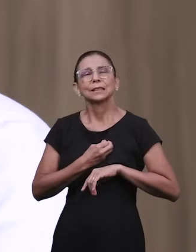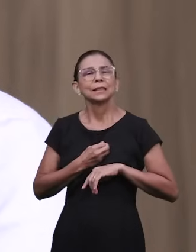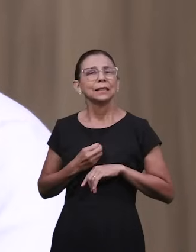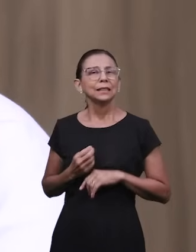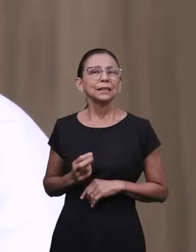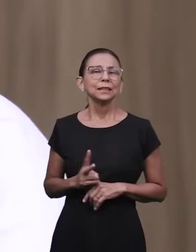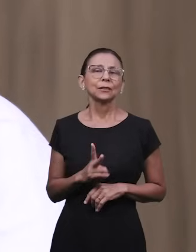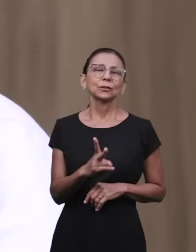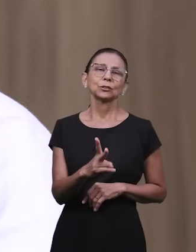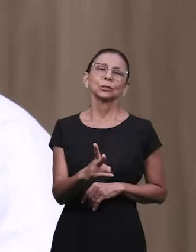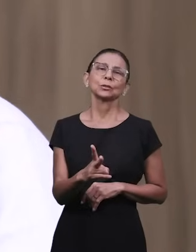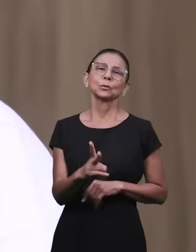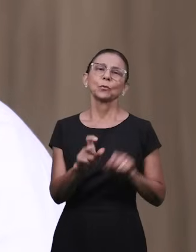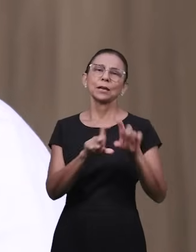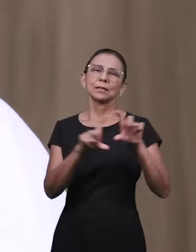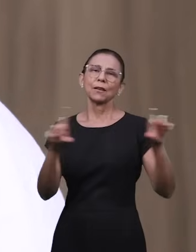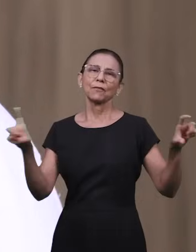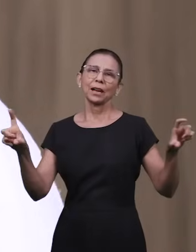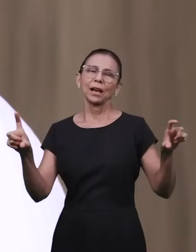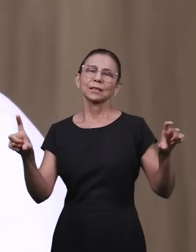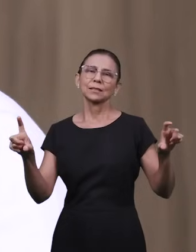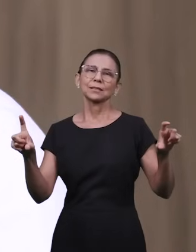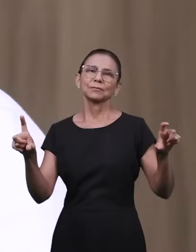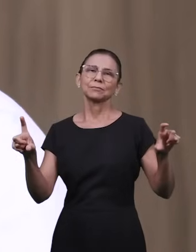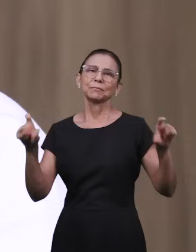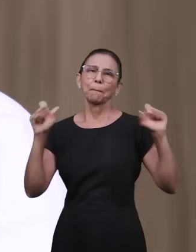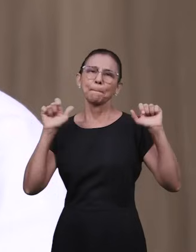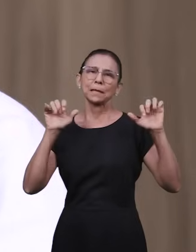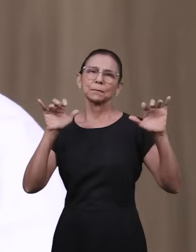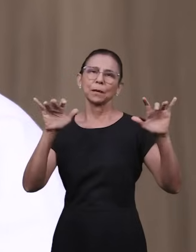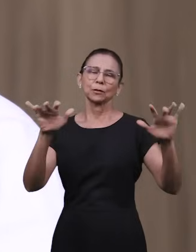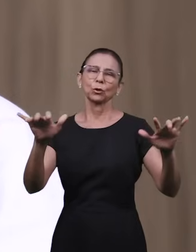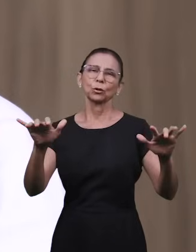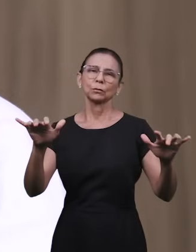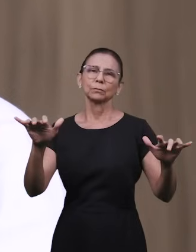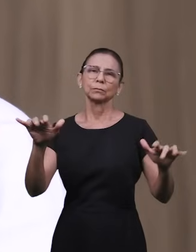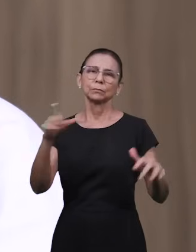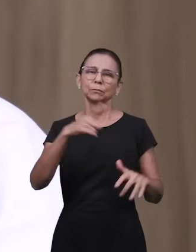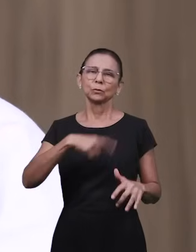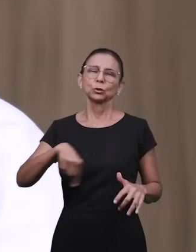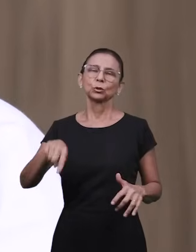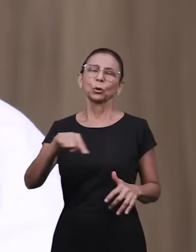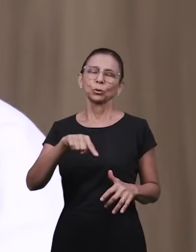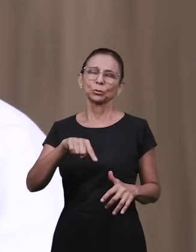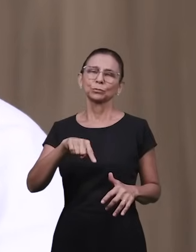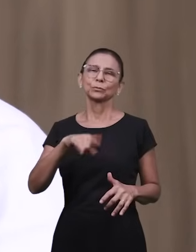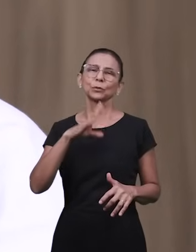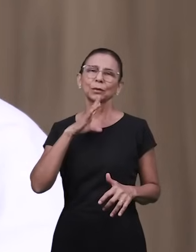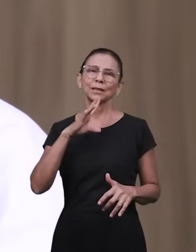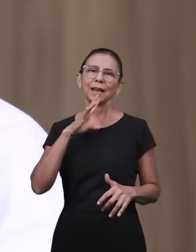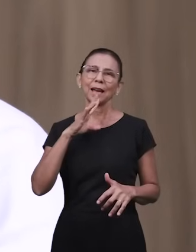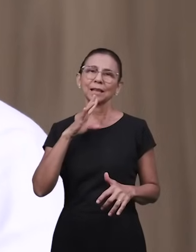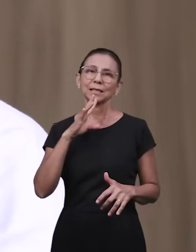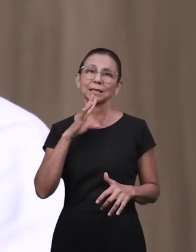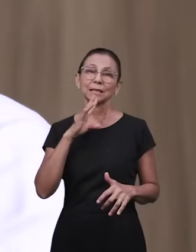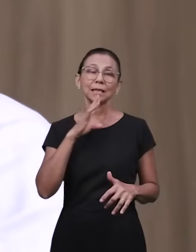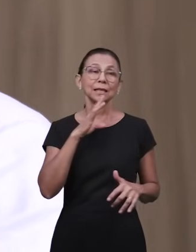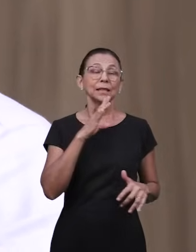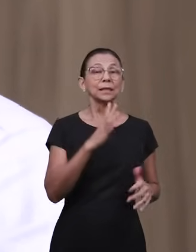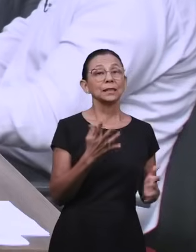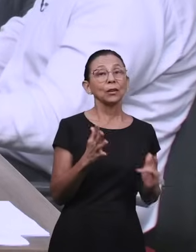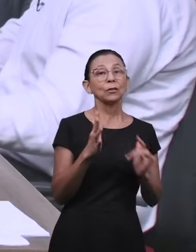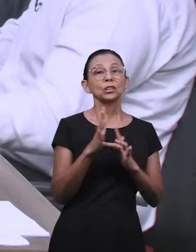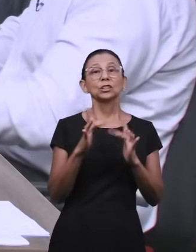ecoou no coração, na alma daquele homem. E disse assim: hoje mesmo estarás comigo no paraíso.